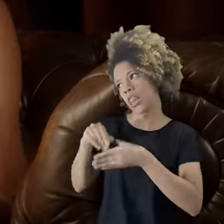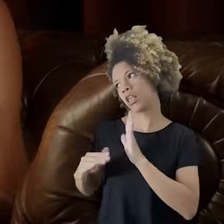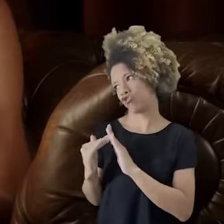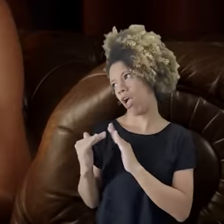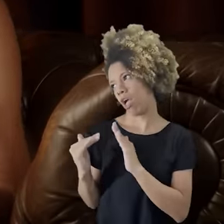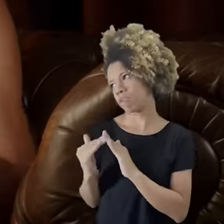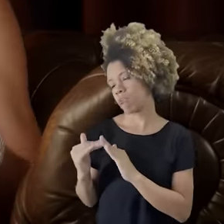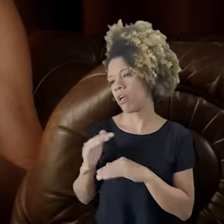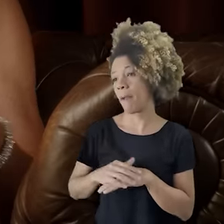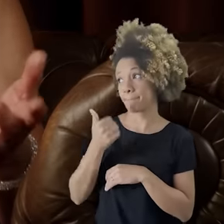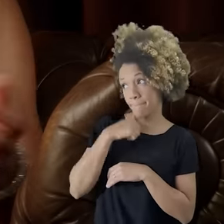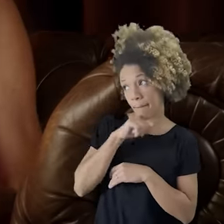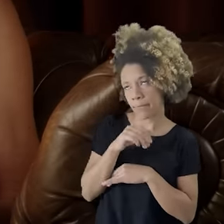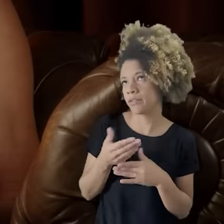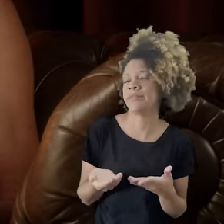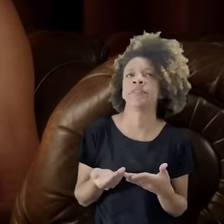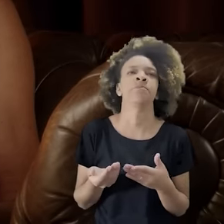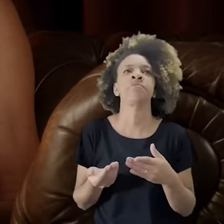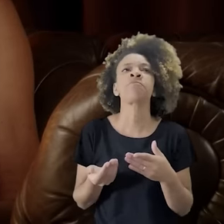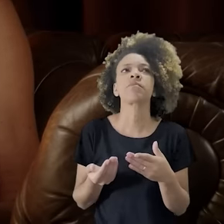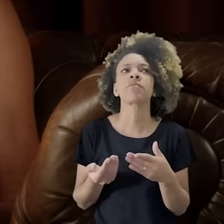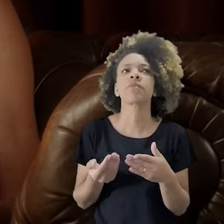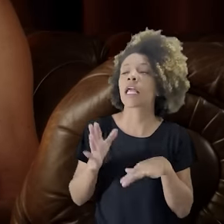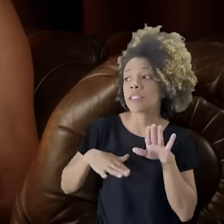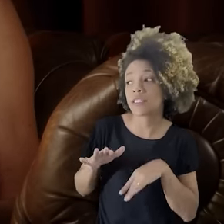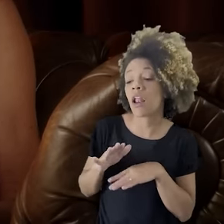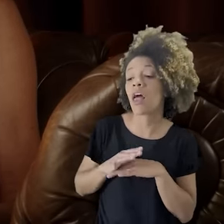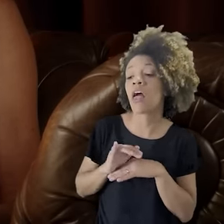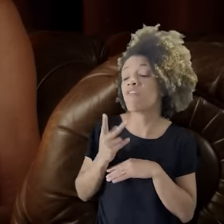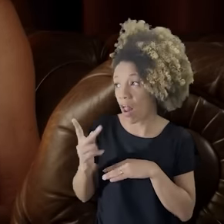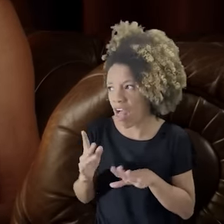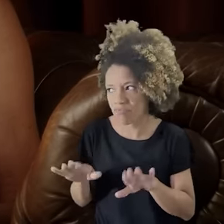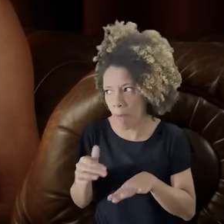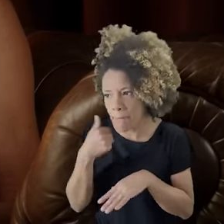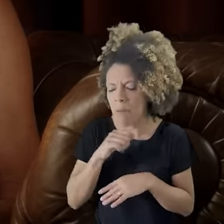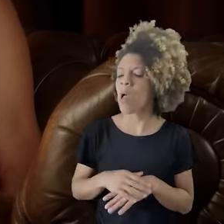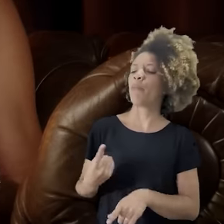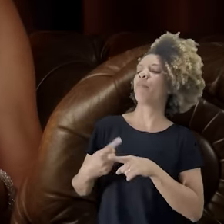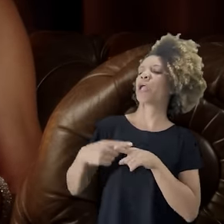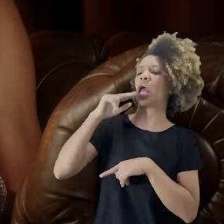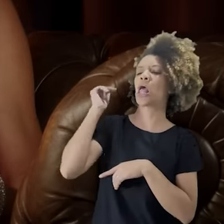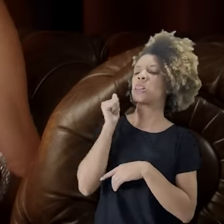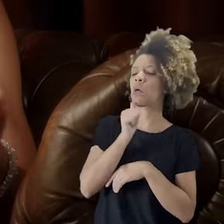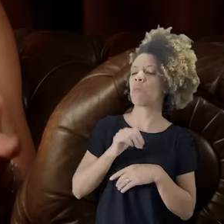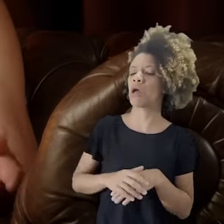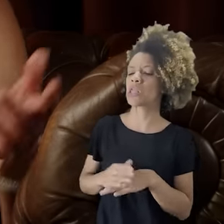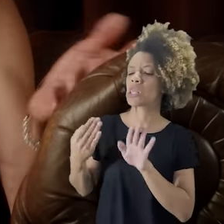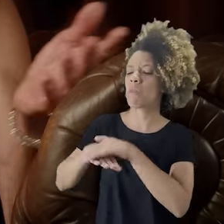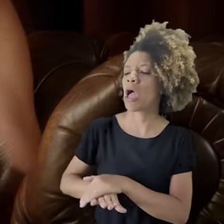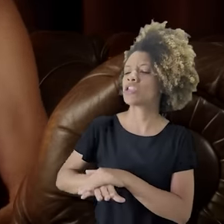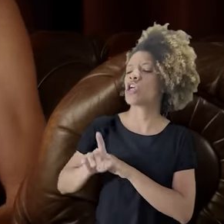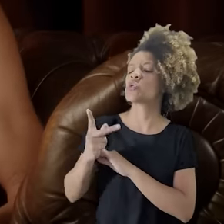casa né é minha mãe praticamente ela às vezes ela falava assim é o que que as calcinhas da sua irmã tá fazendo